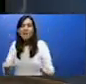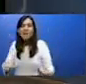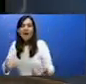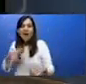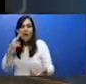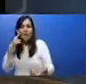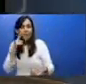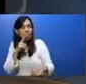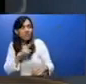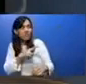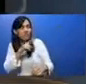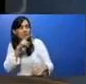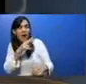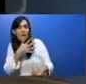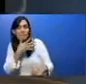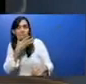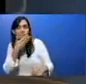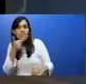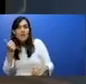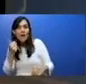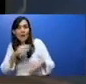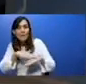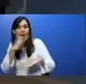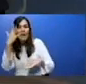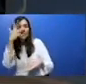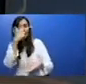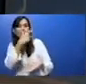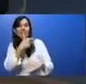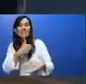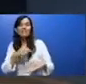das belas obras do mundo.